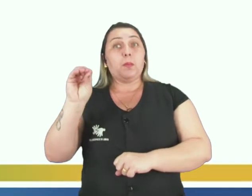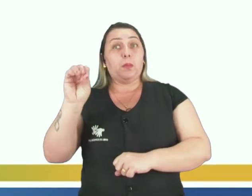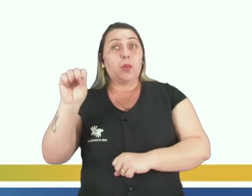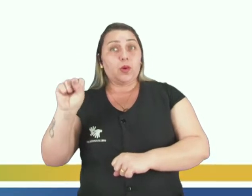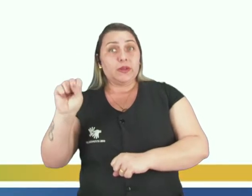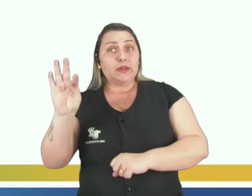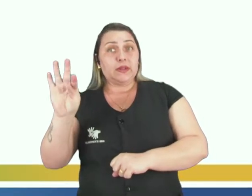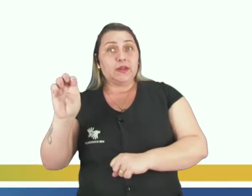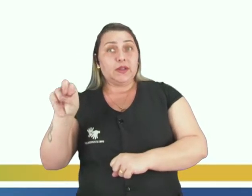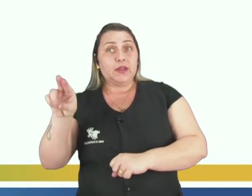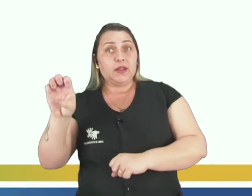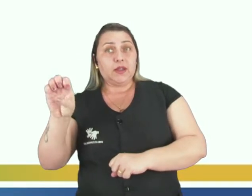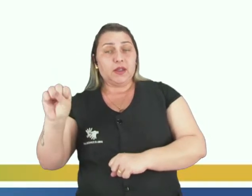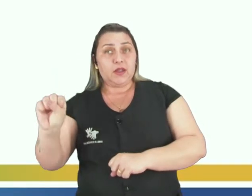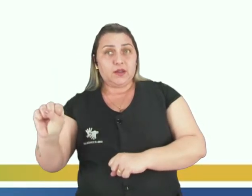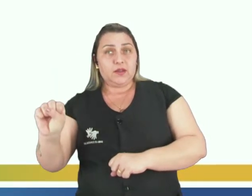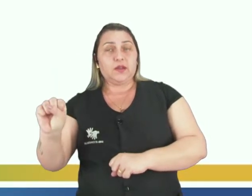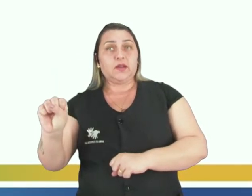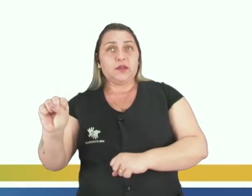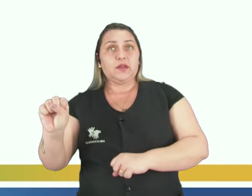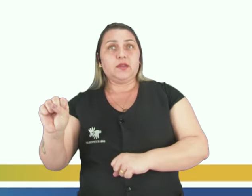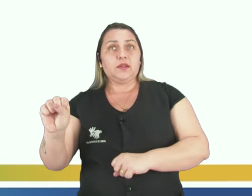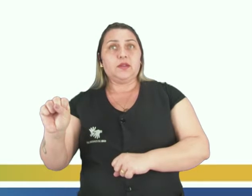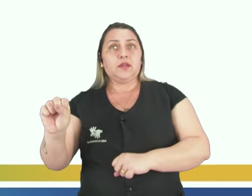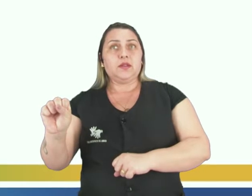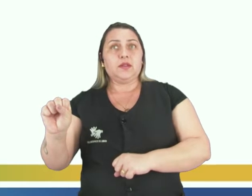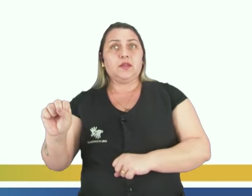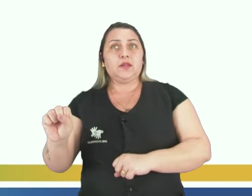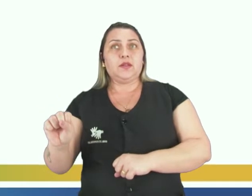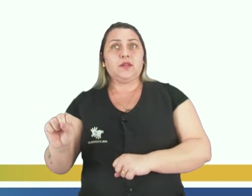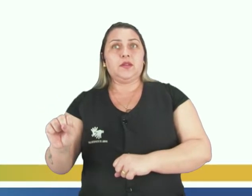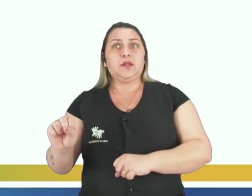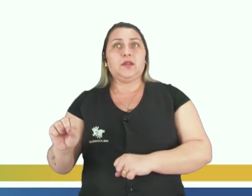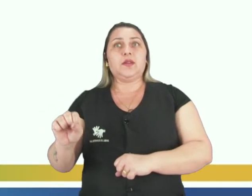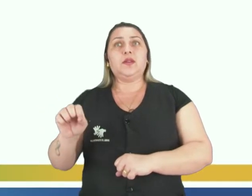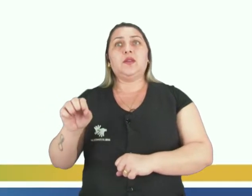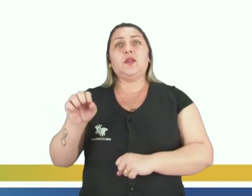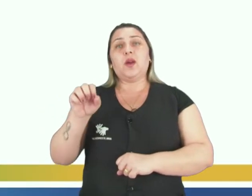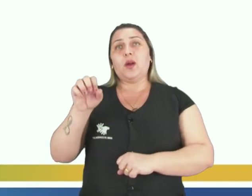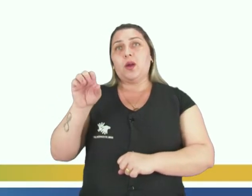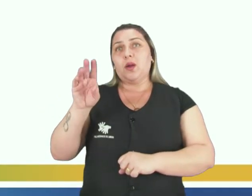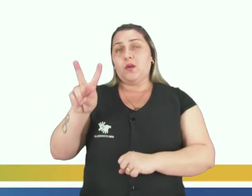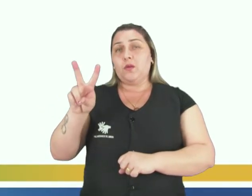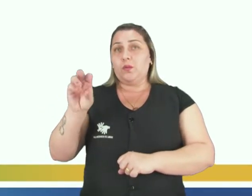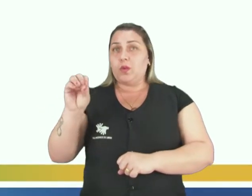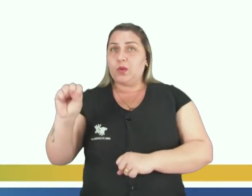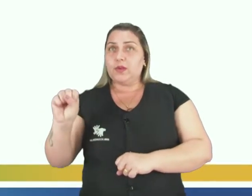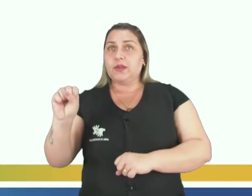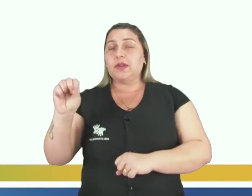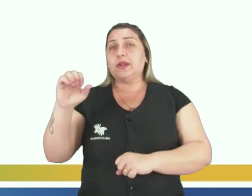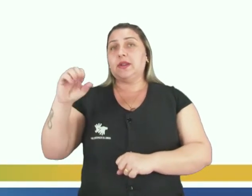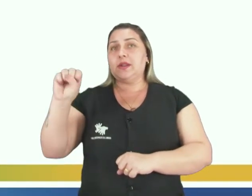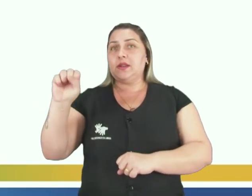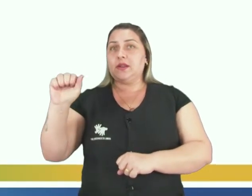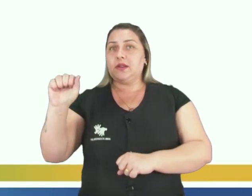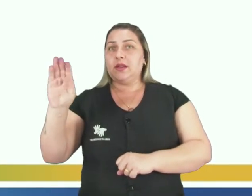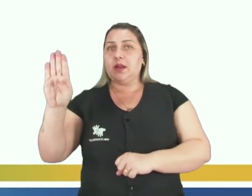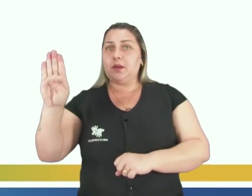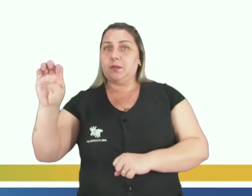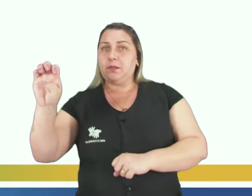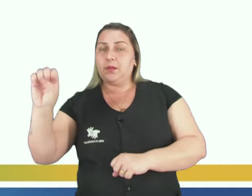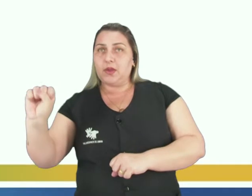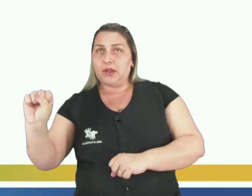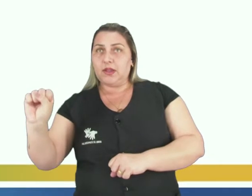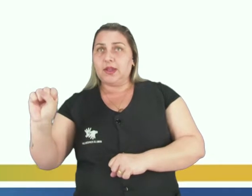certo? O verbo saber, que seria tu sabes, eu digo aí com a variante rioplatense, vos sabés, certo? E o verbo decir,